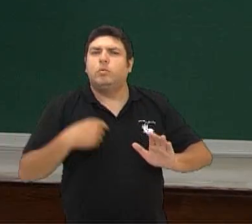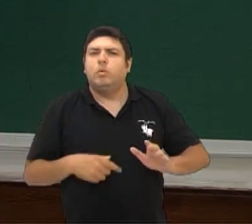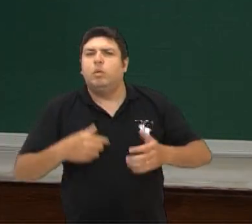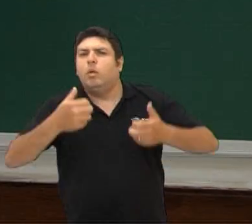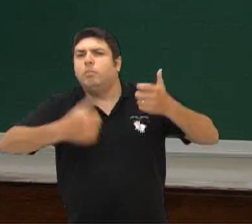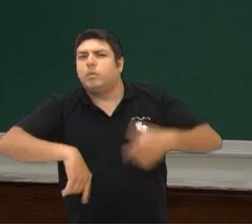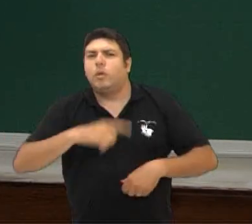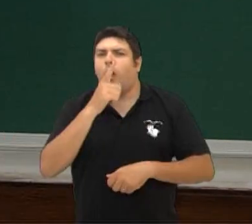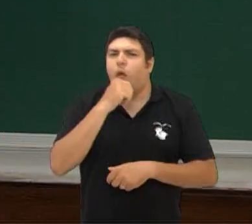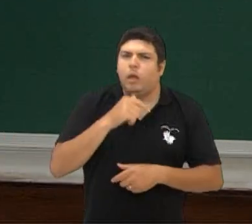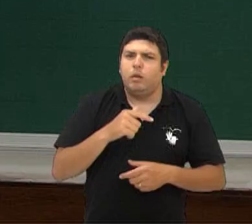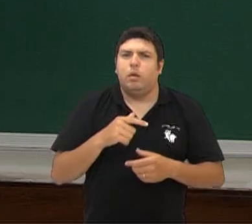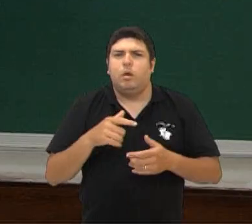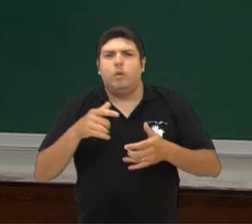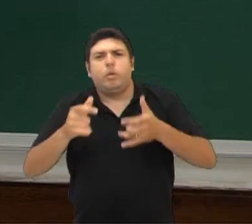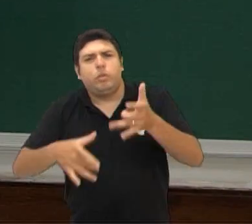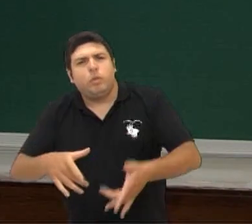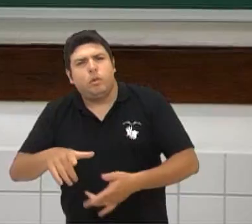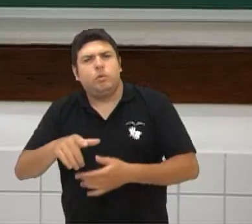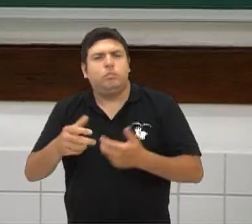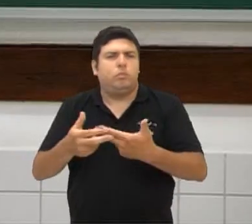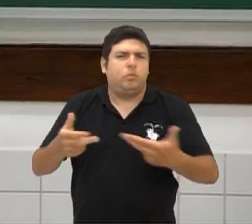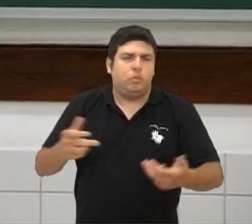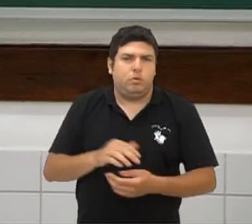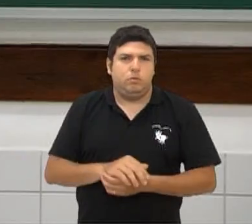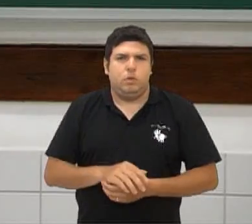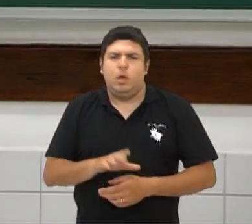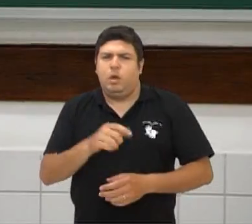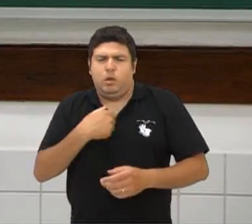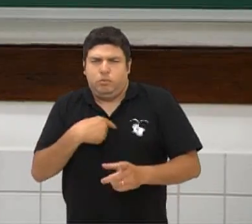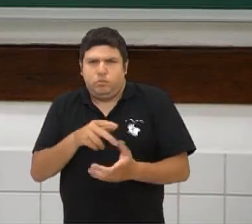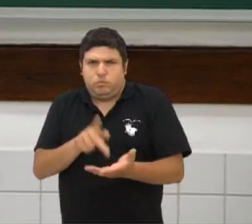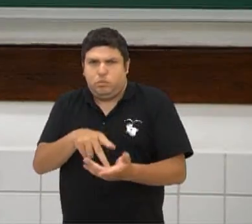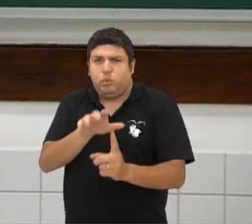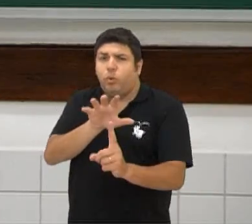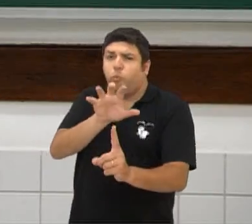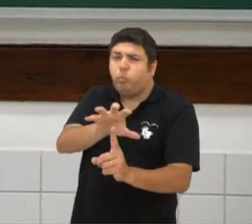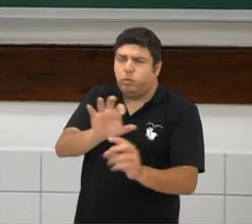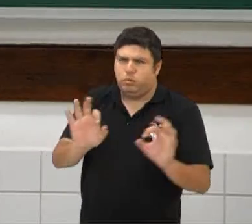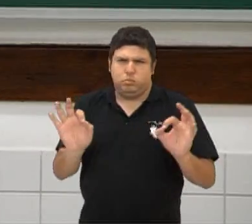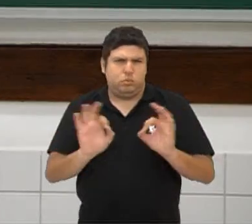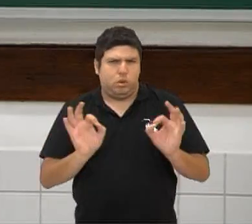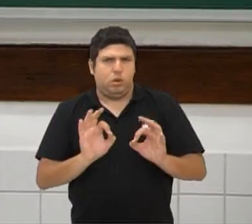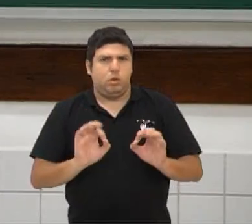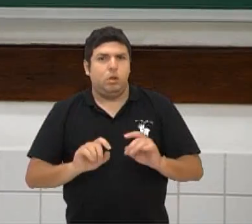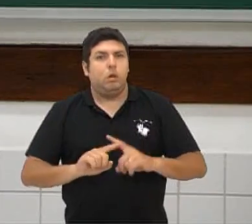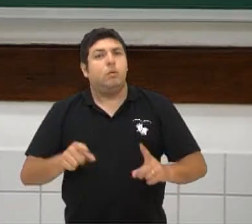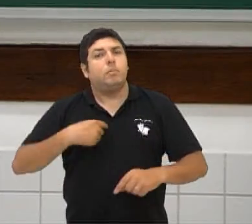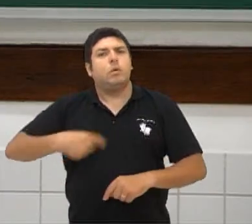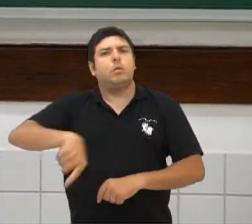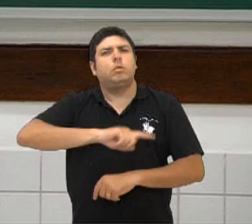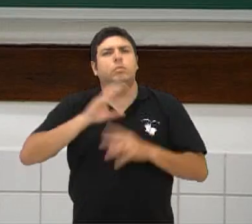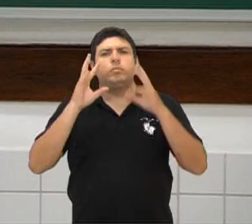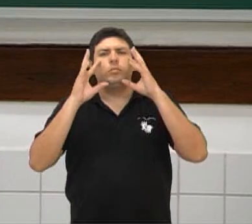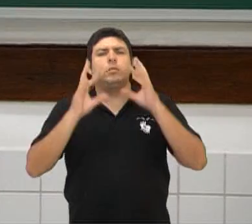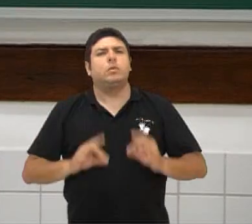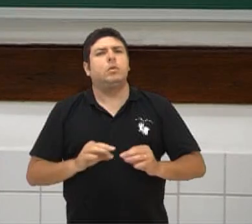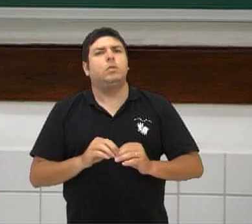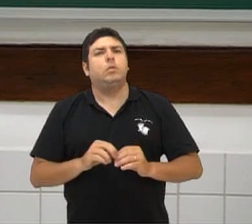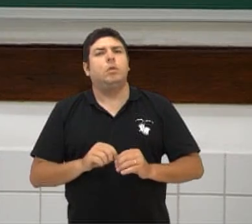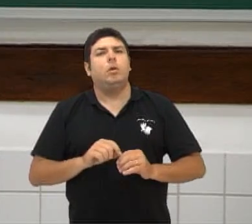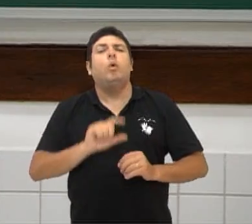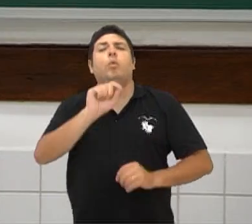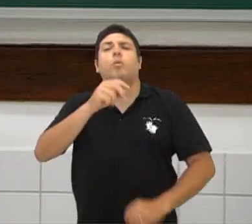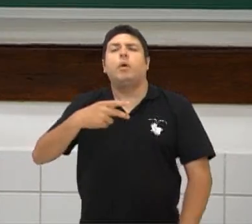lixo, esgoto. Escolha bem o seu candidato. Eu não estou querendo interferir em escolha de ninguém, mas da gente prestar atenção nessas coisas, né? O que está sendo prometido